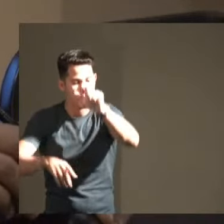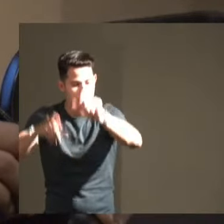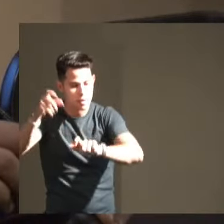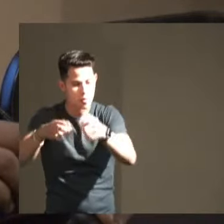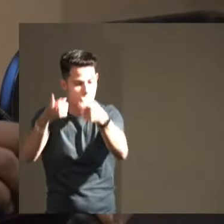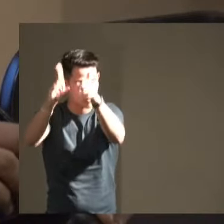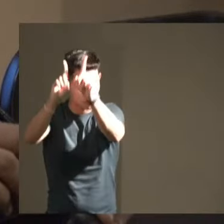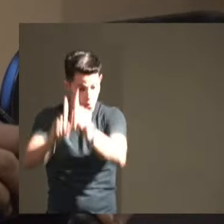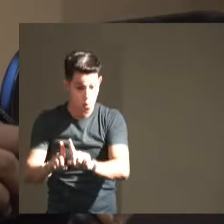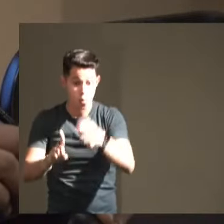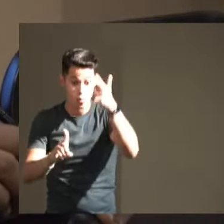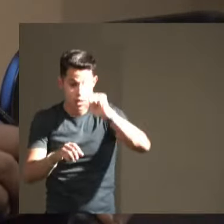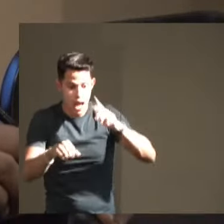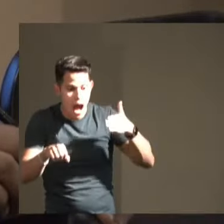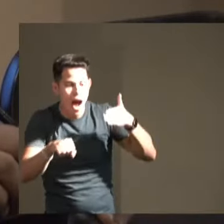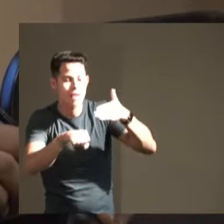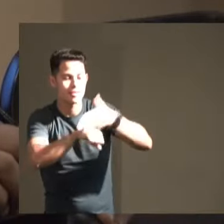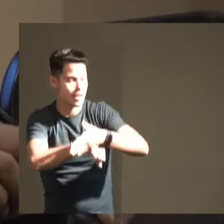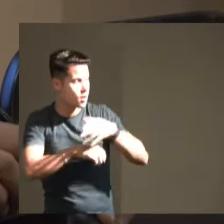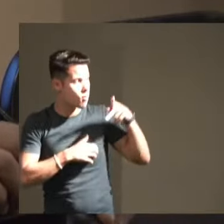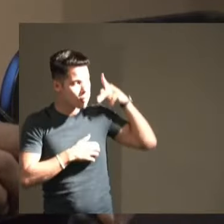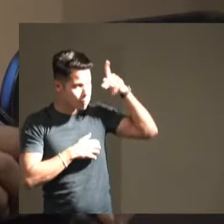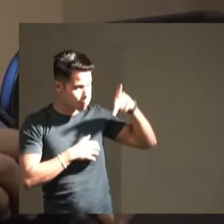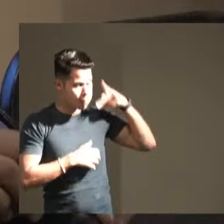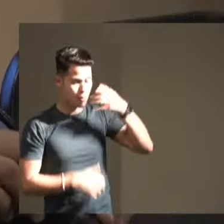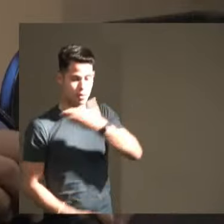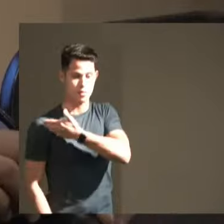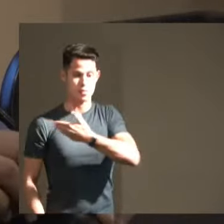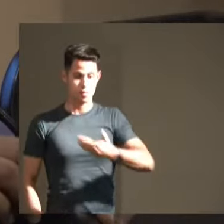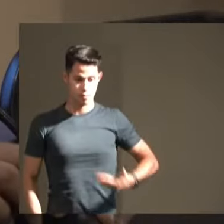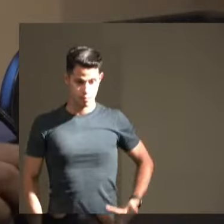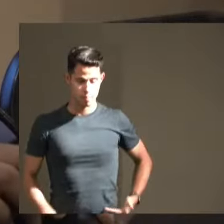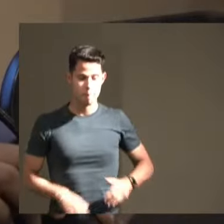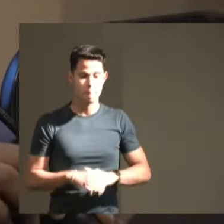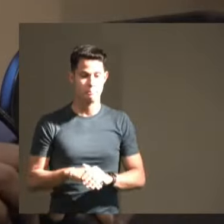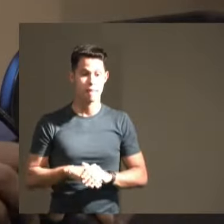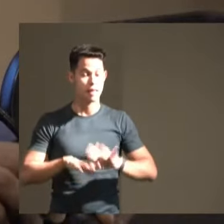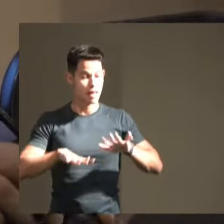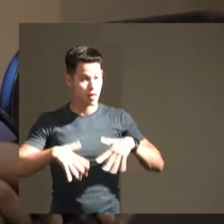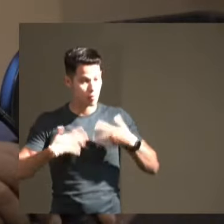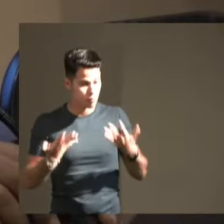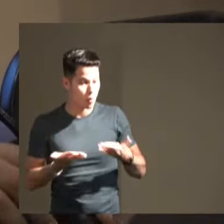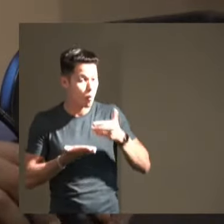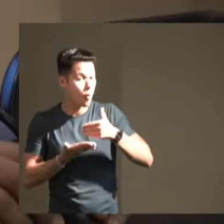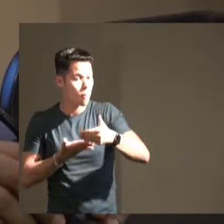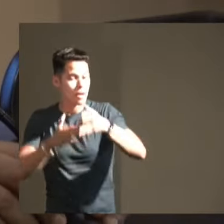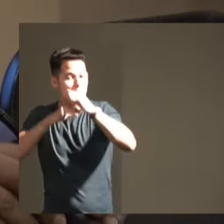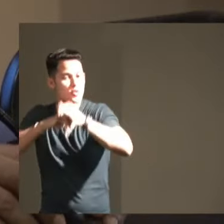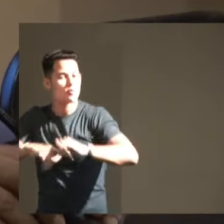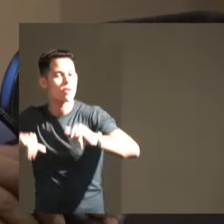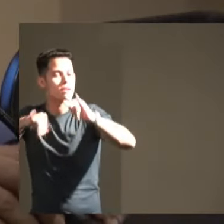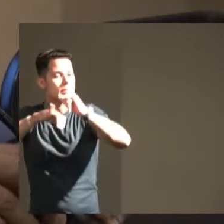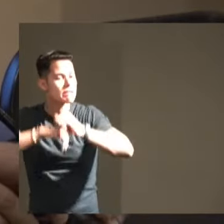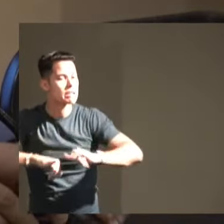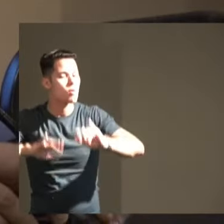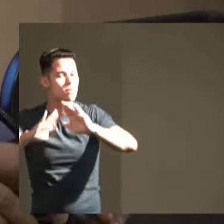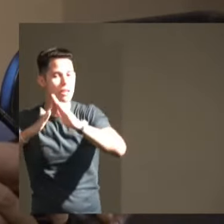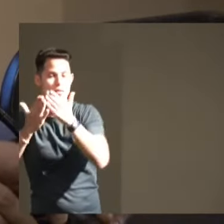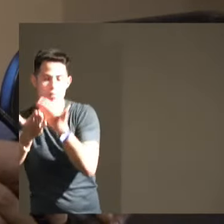políticas públicas. Então, começa pela educação, né, nas escolas